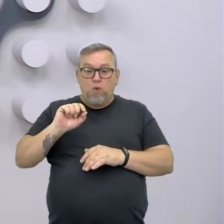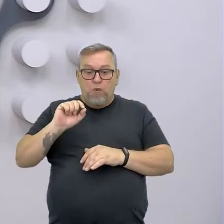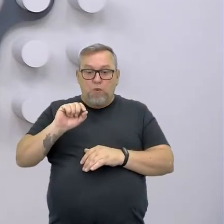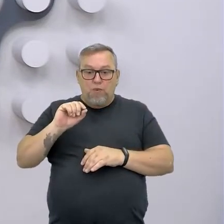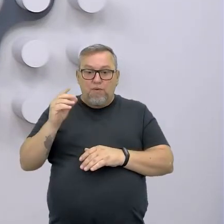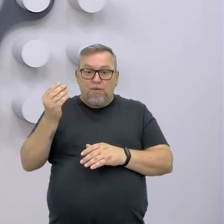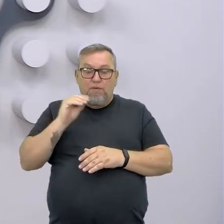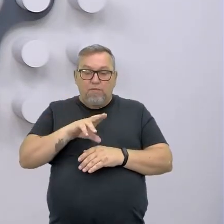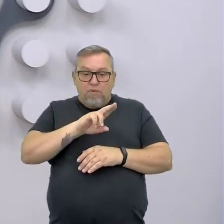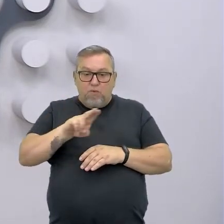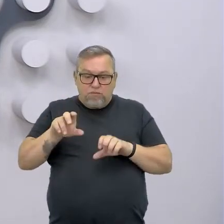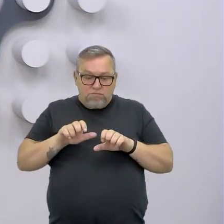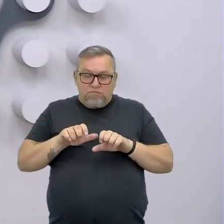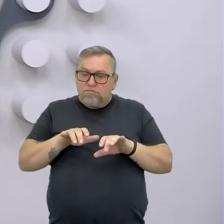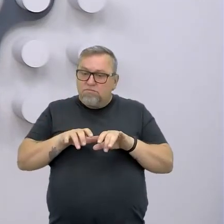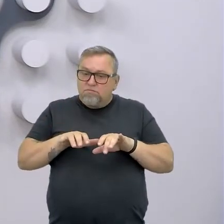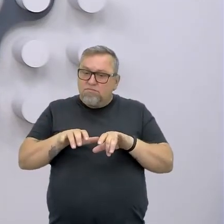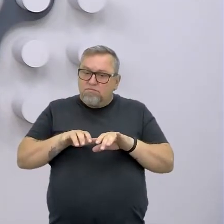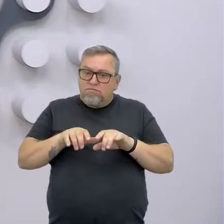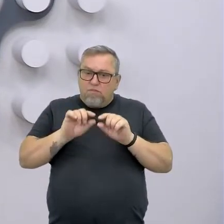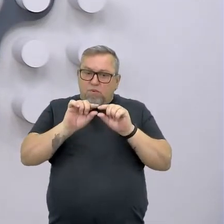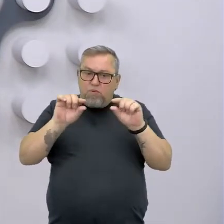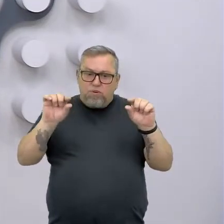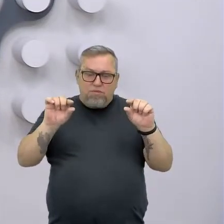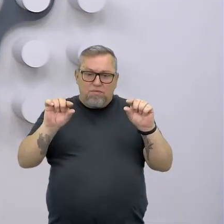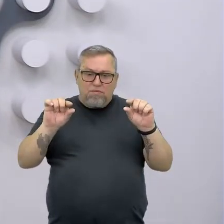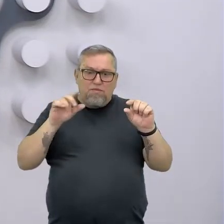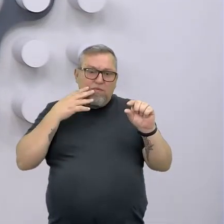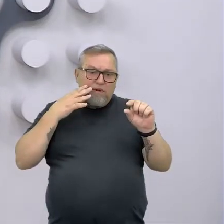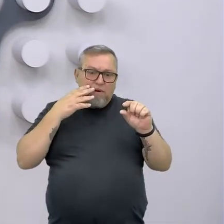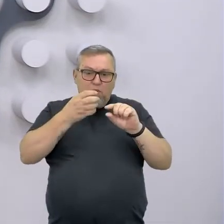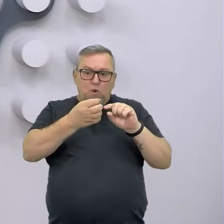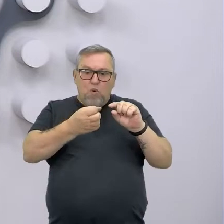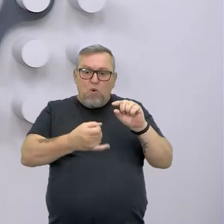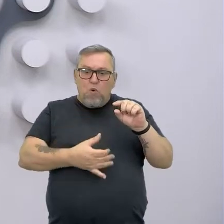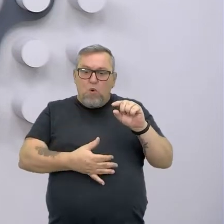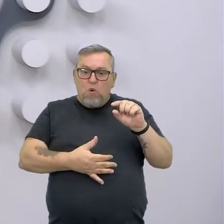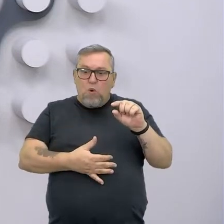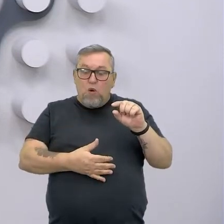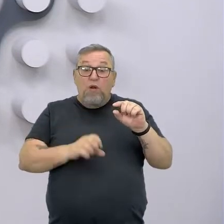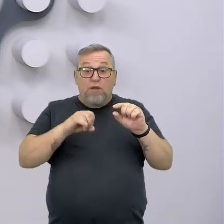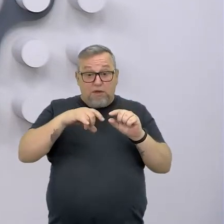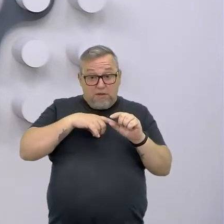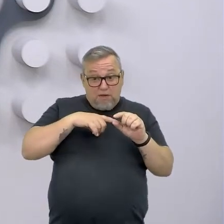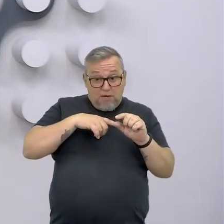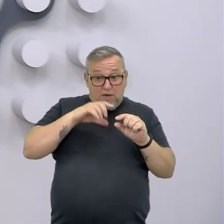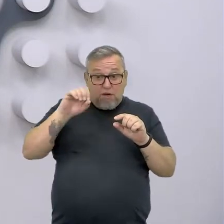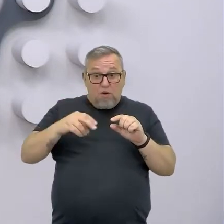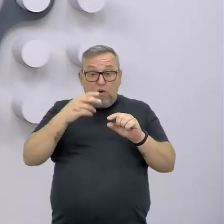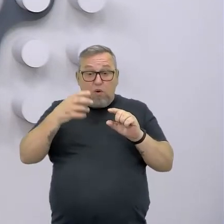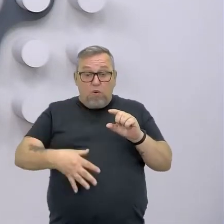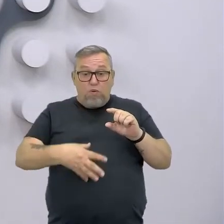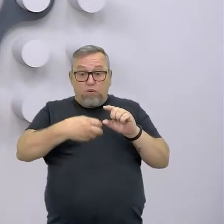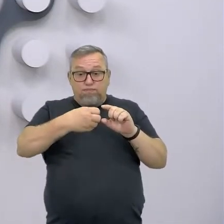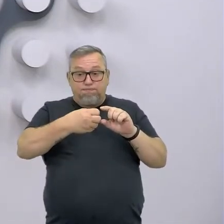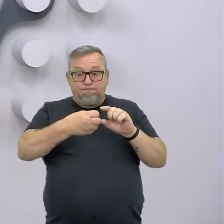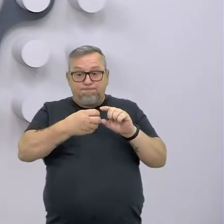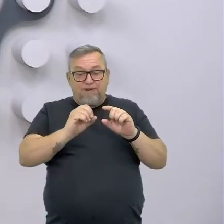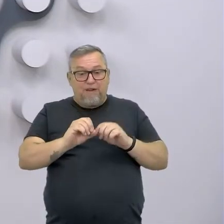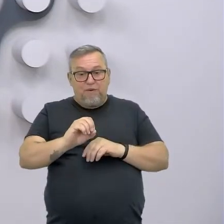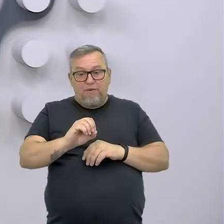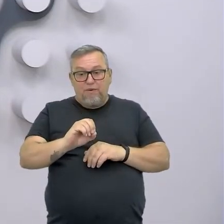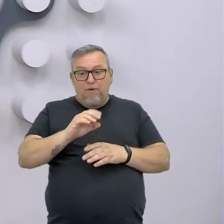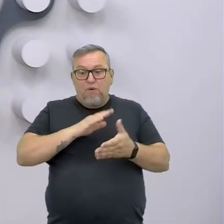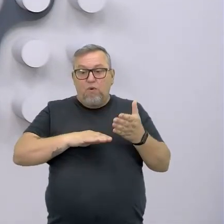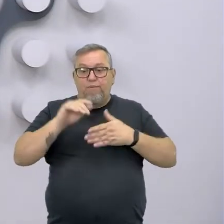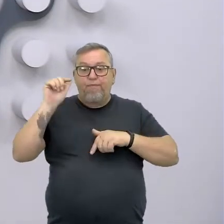digita o nome dessa pessoa e vai sair ali, se o currículo dele estiver atualizado, todos